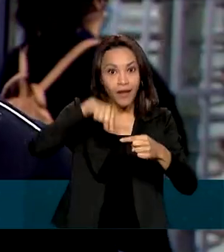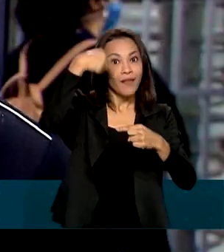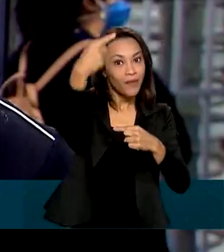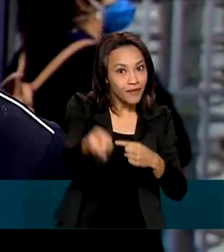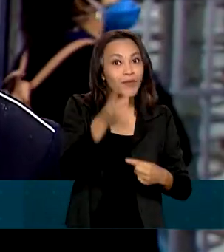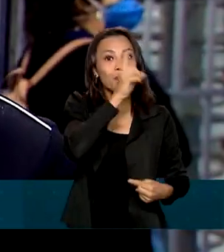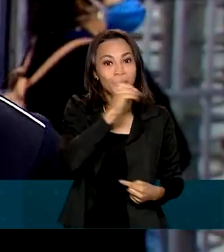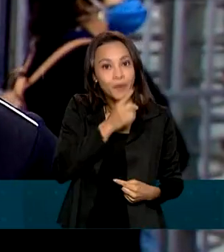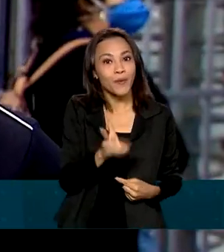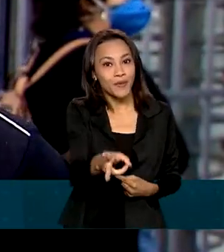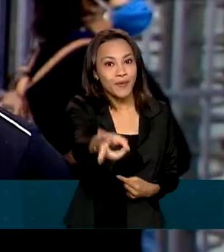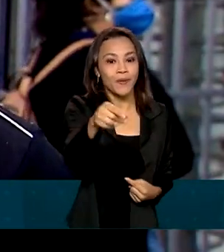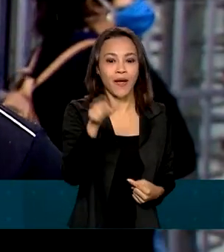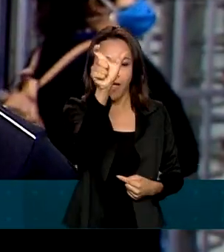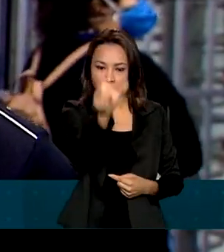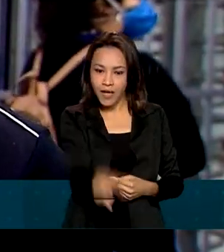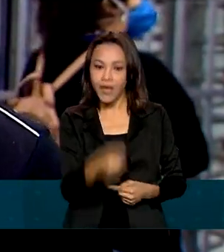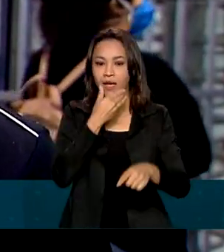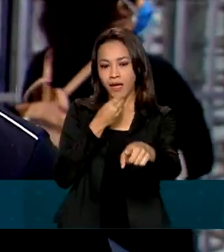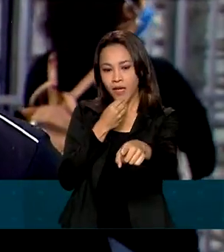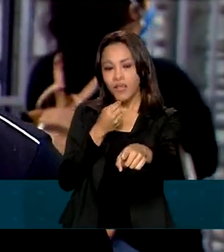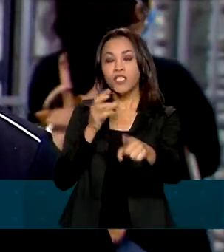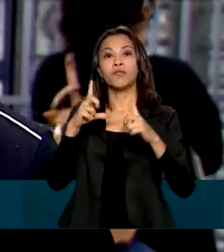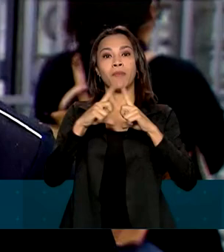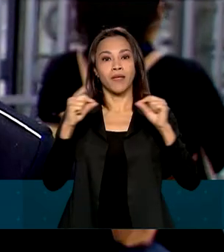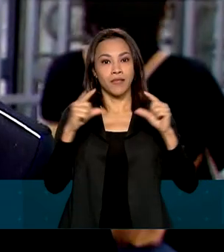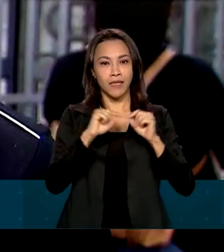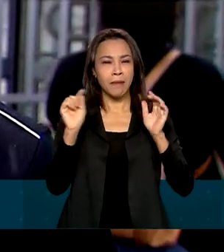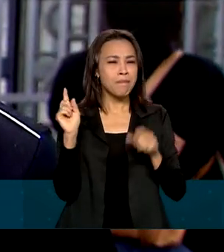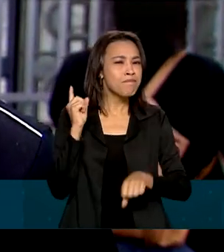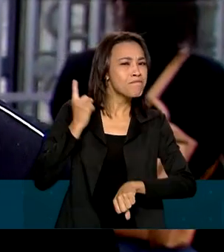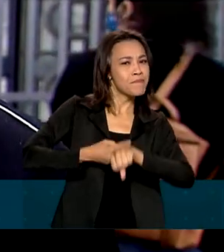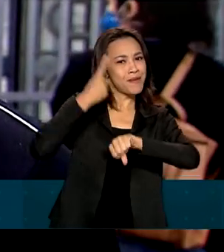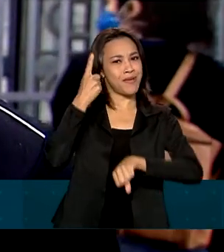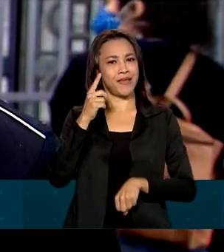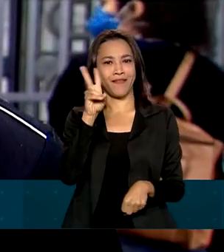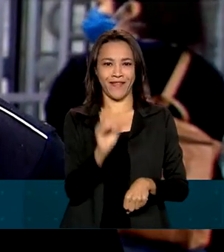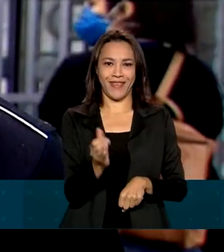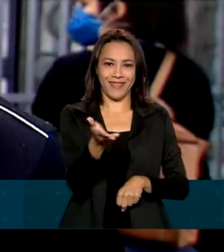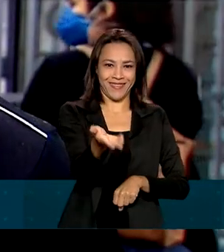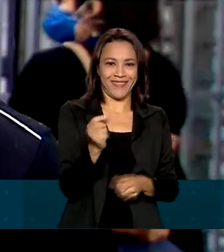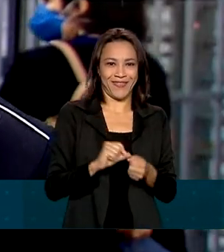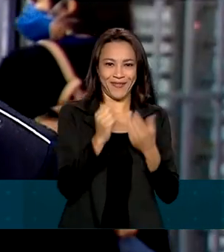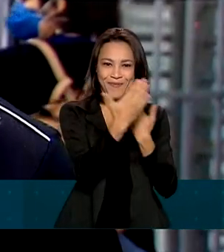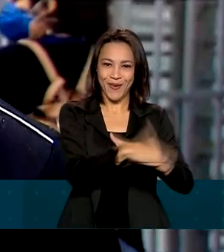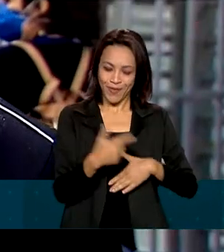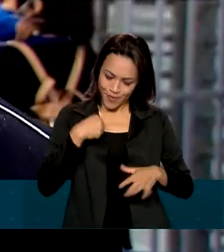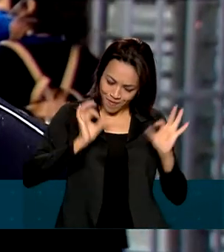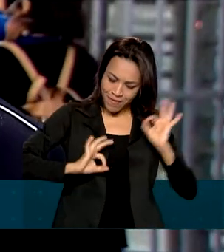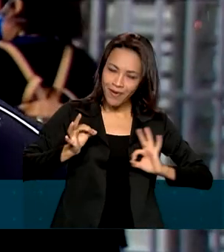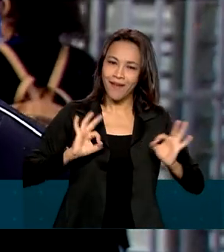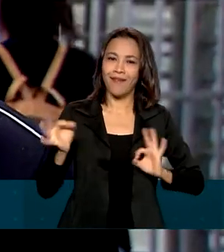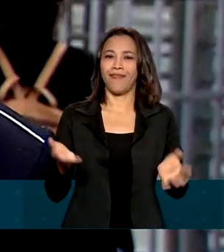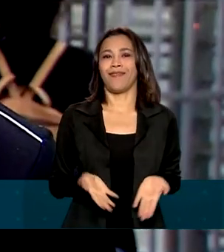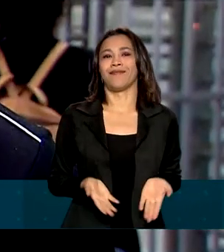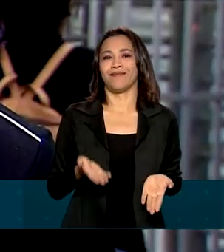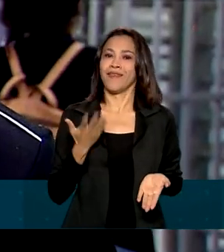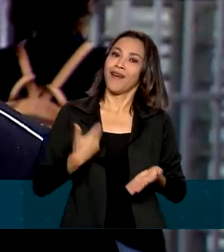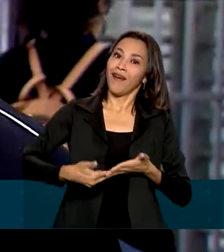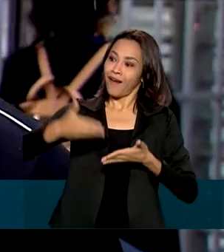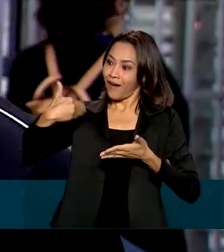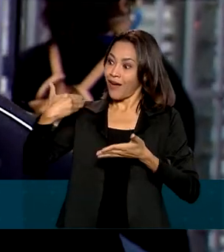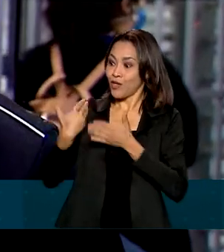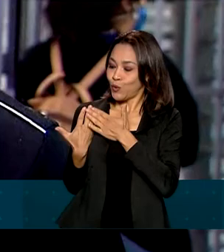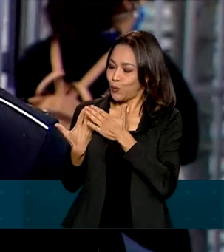o estudante Efraim Trovão de Brasília que fez o Enem pela 1ª vez diz que está preparado pois fez as primeiras